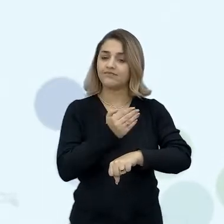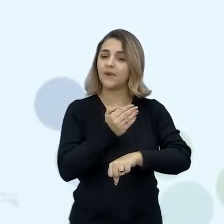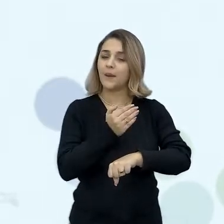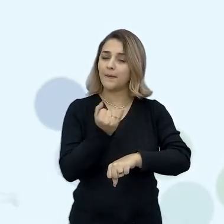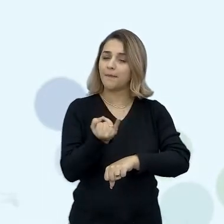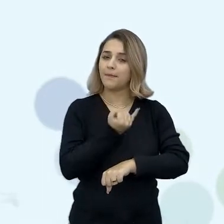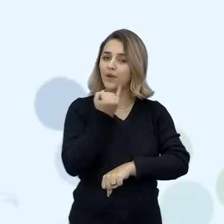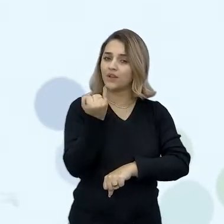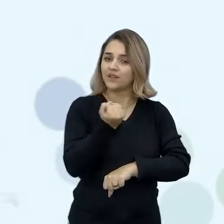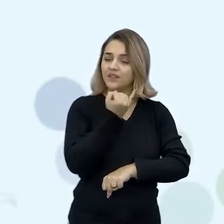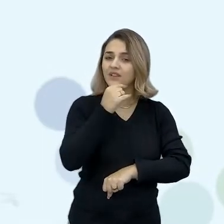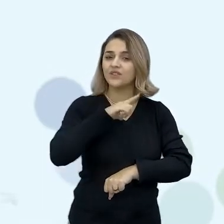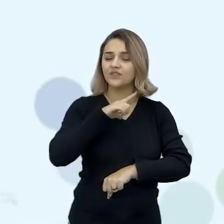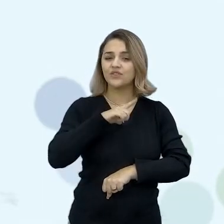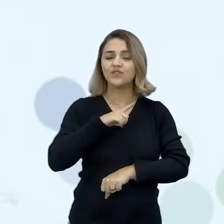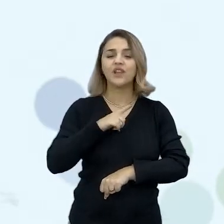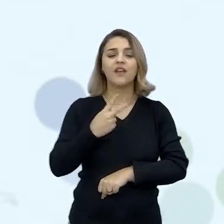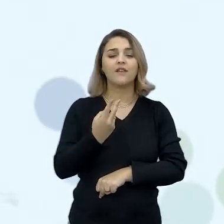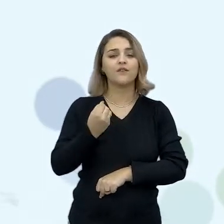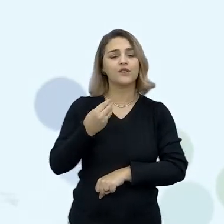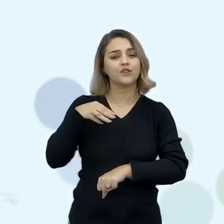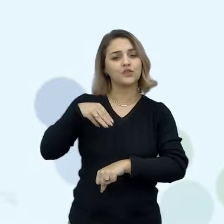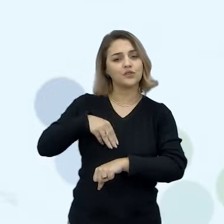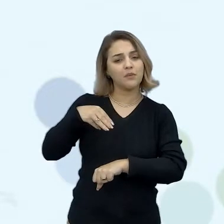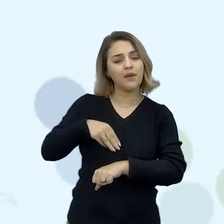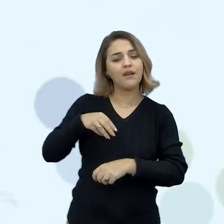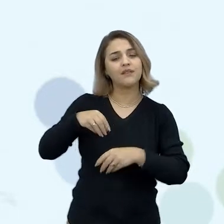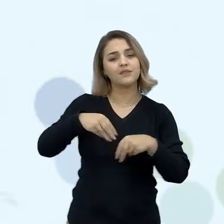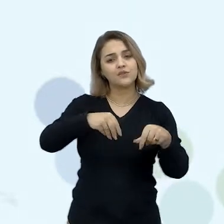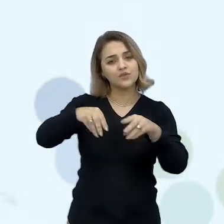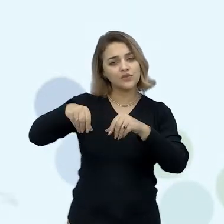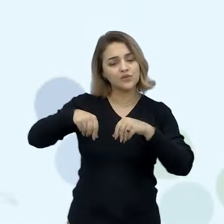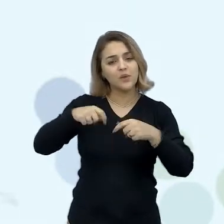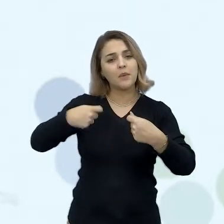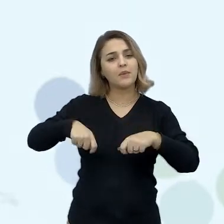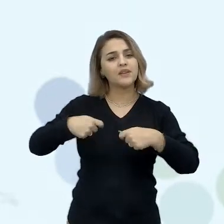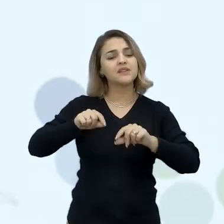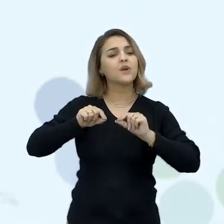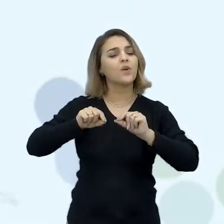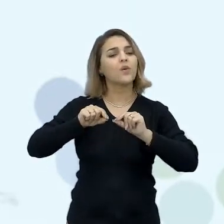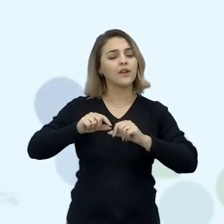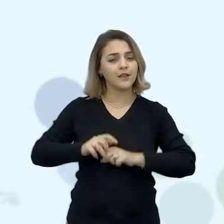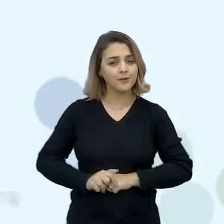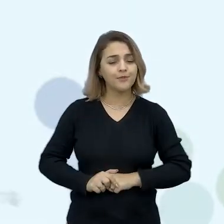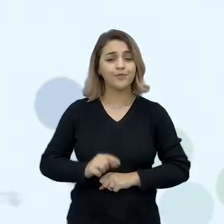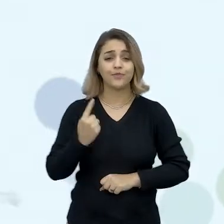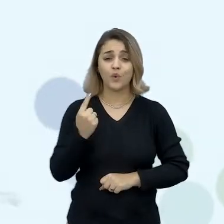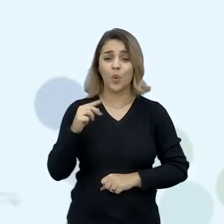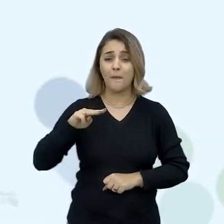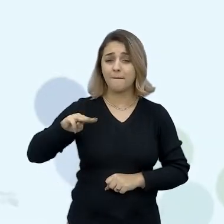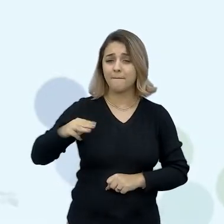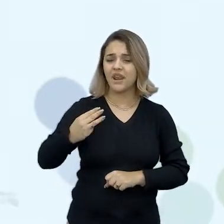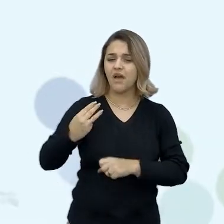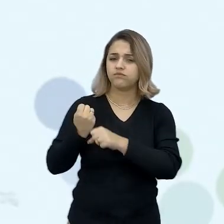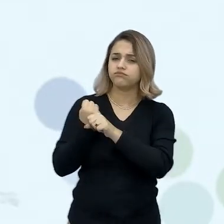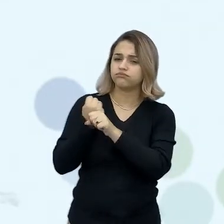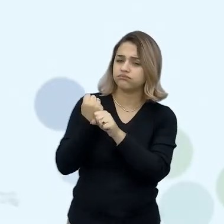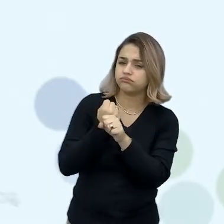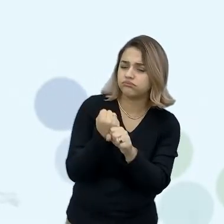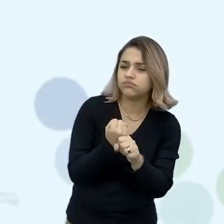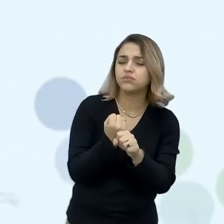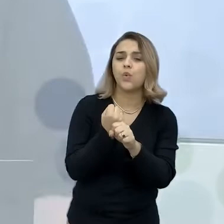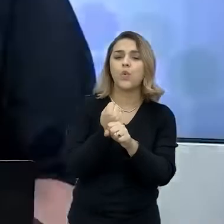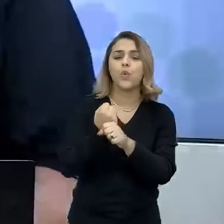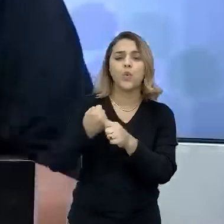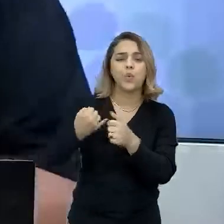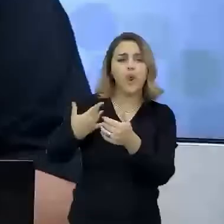de 20 a 50 metros de solo, são necessários aproximadamente aí 1 milhão de anos, né? Então